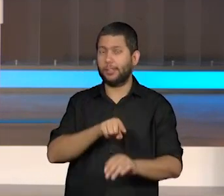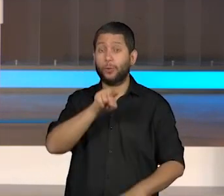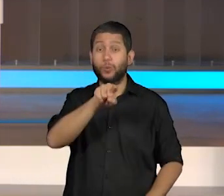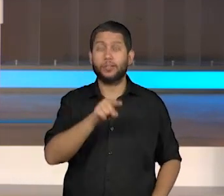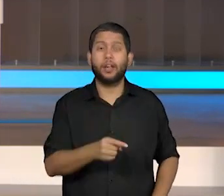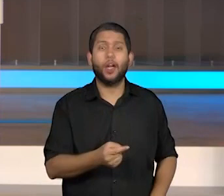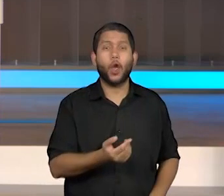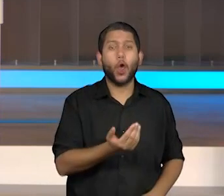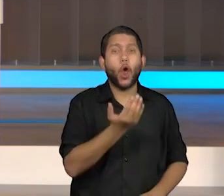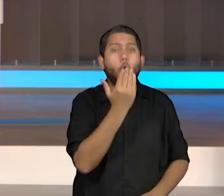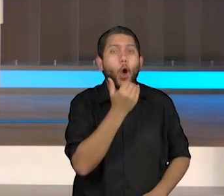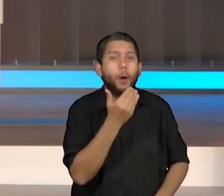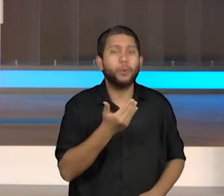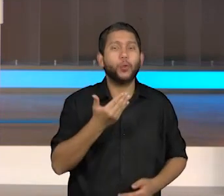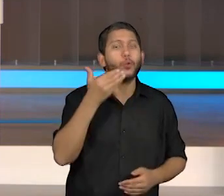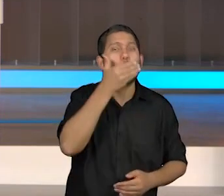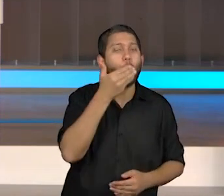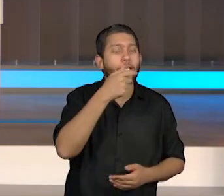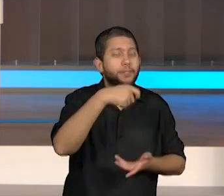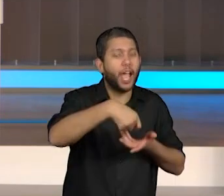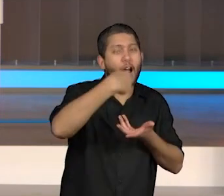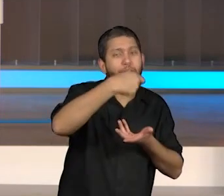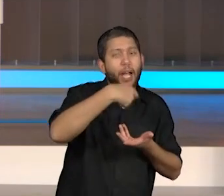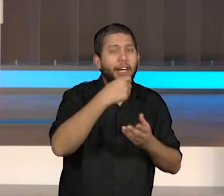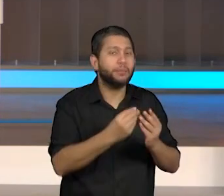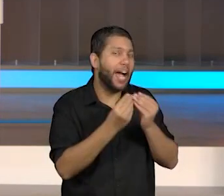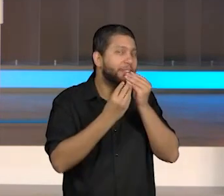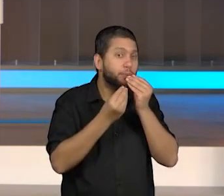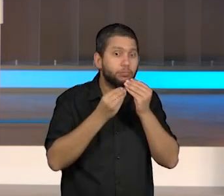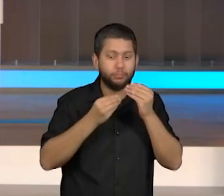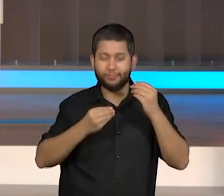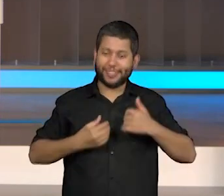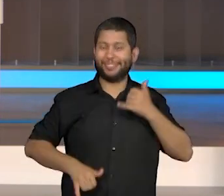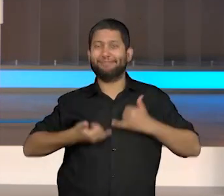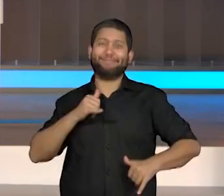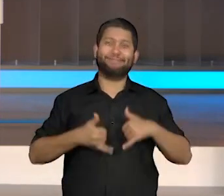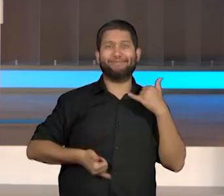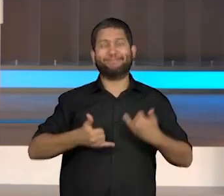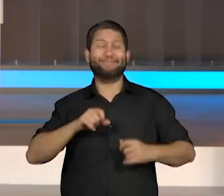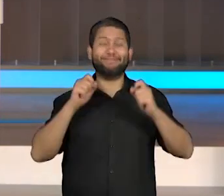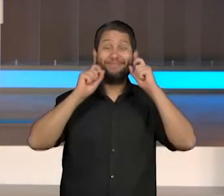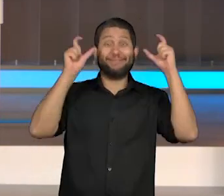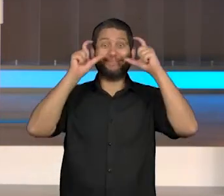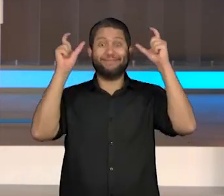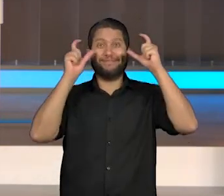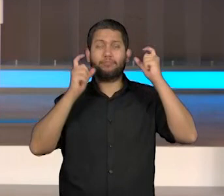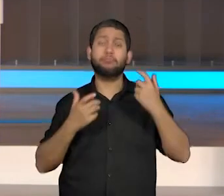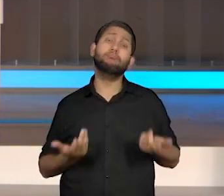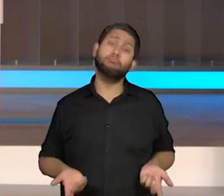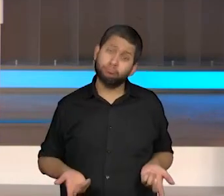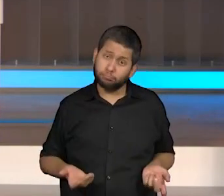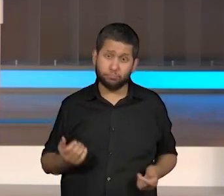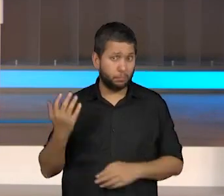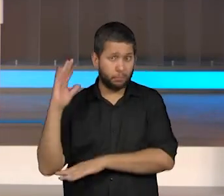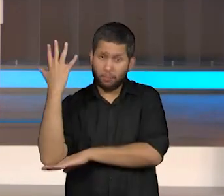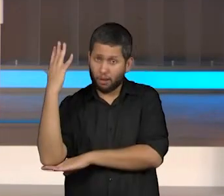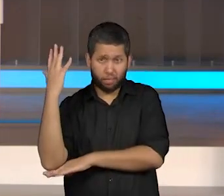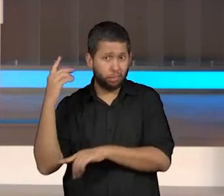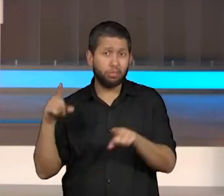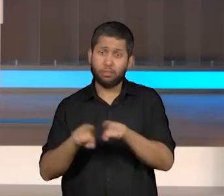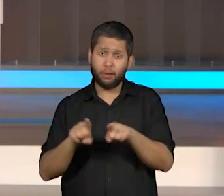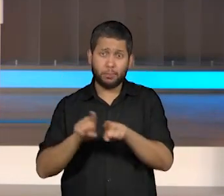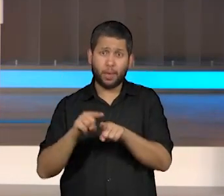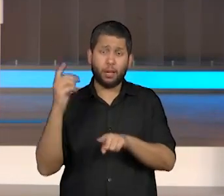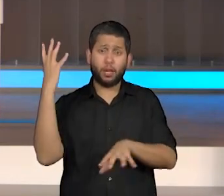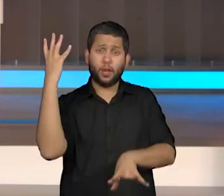tal. O doce, ele serve para dar uma animada na gente. O açúcar, ele dá uma energia assim. Açúcar demais não é